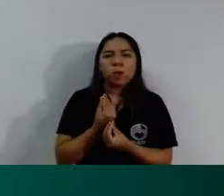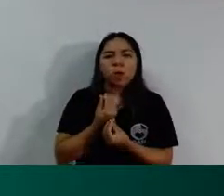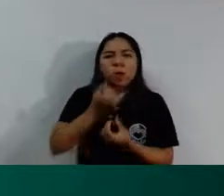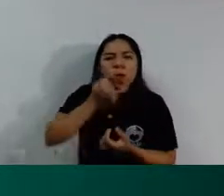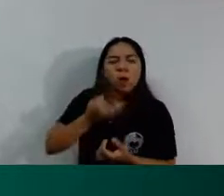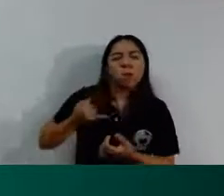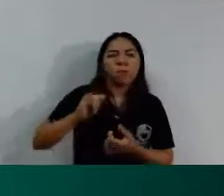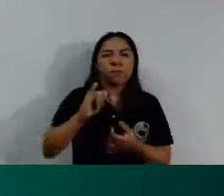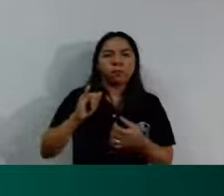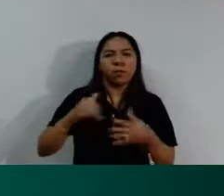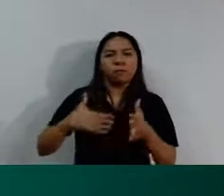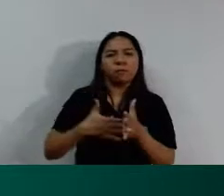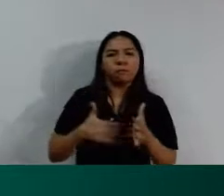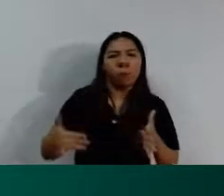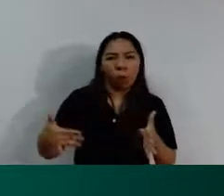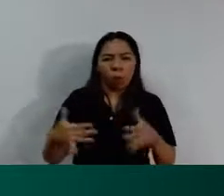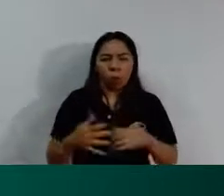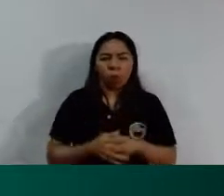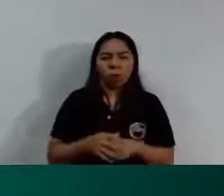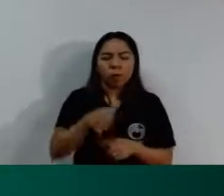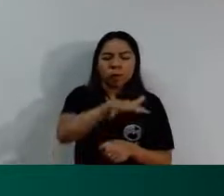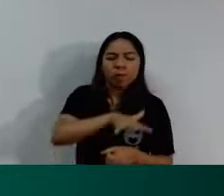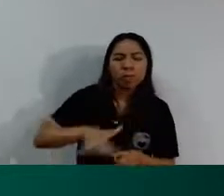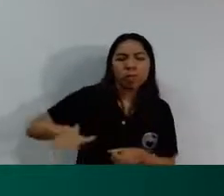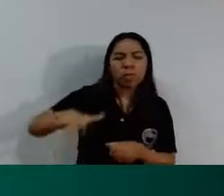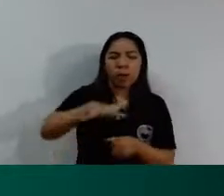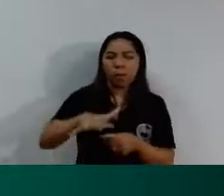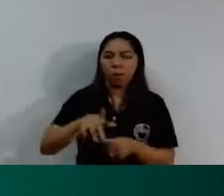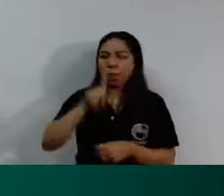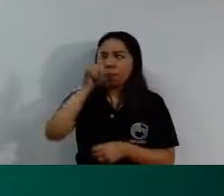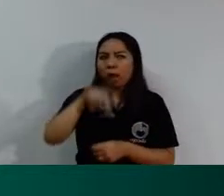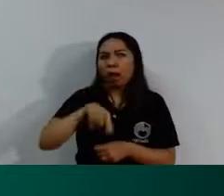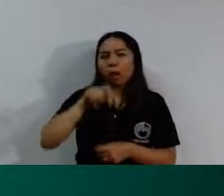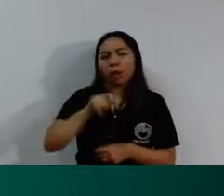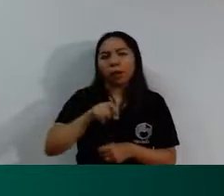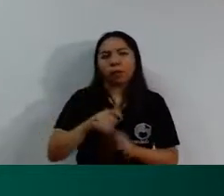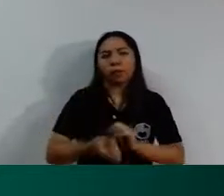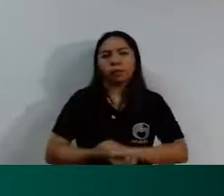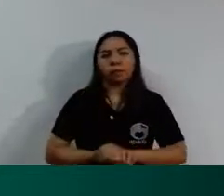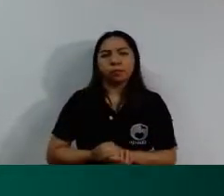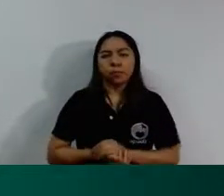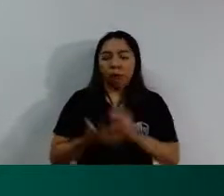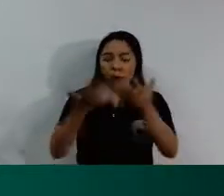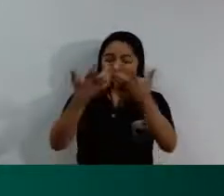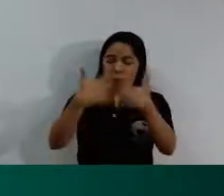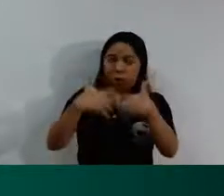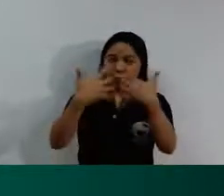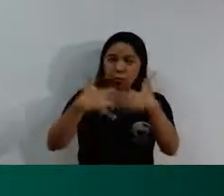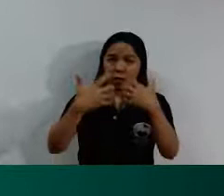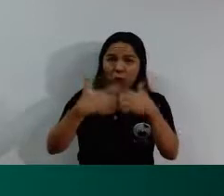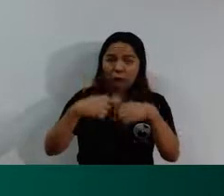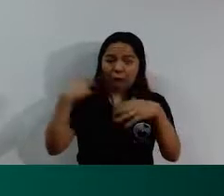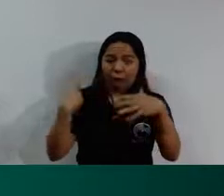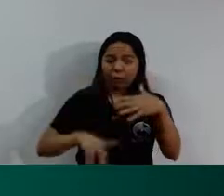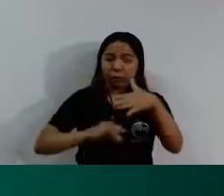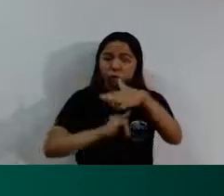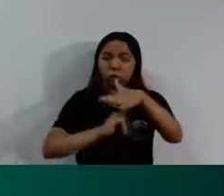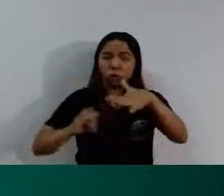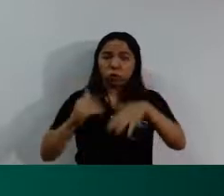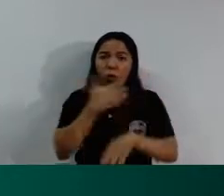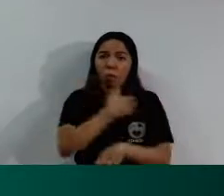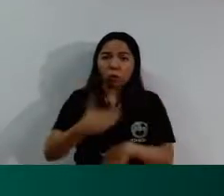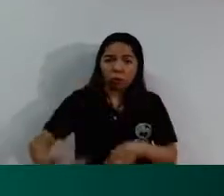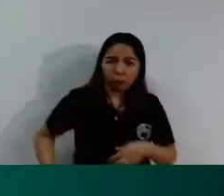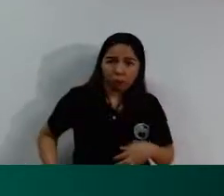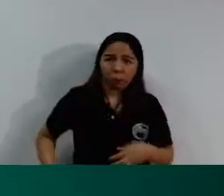a extensão a uma forma de que a o UFC é a instituição pública